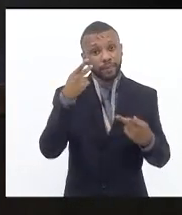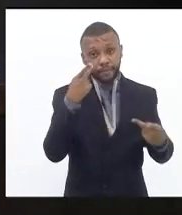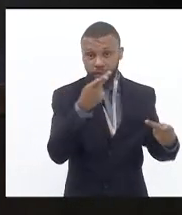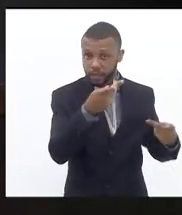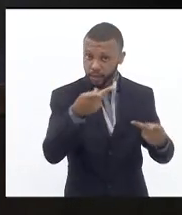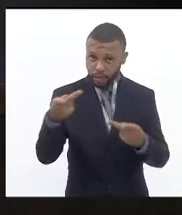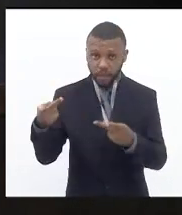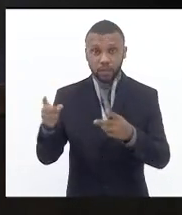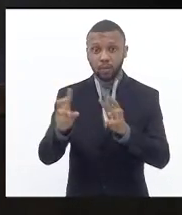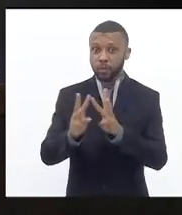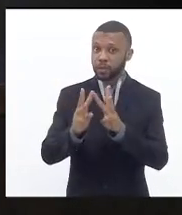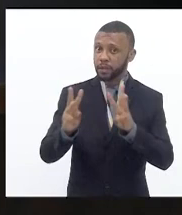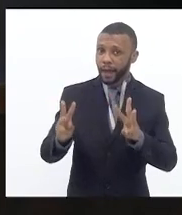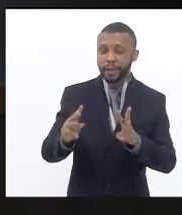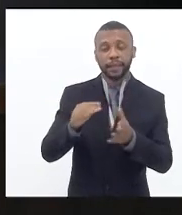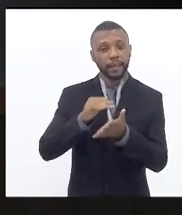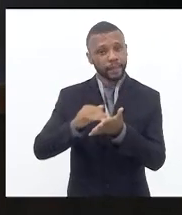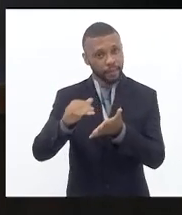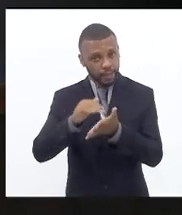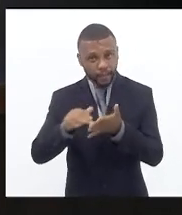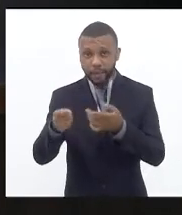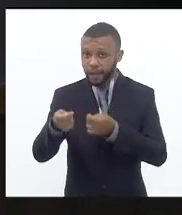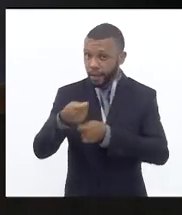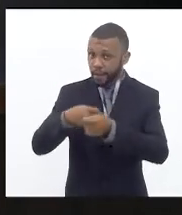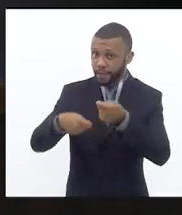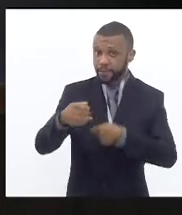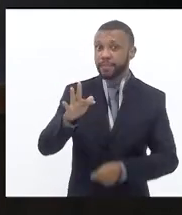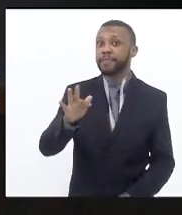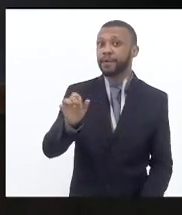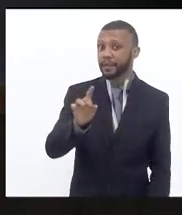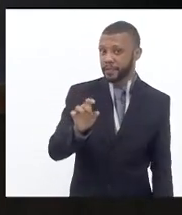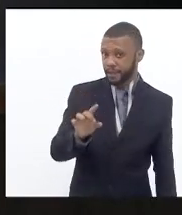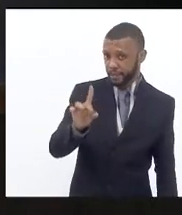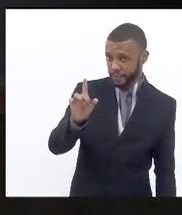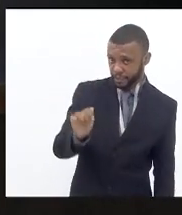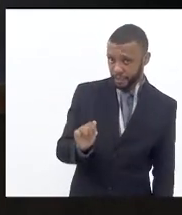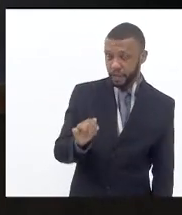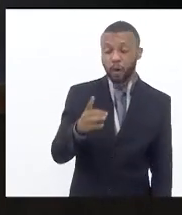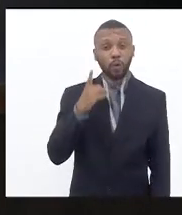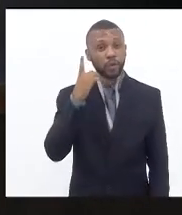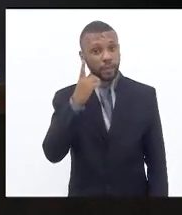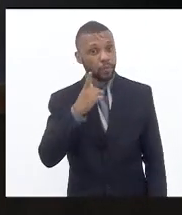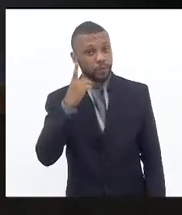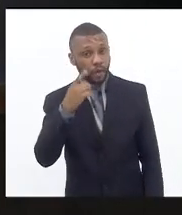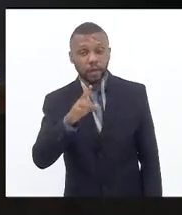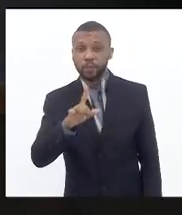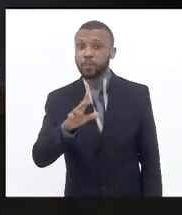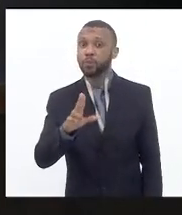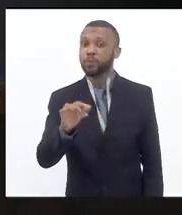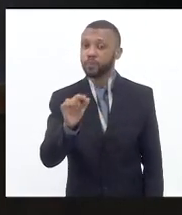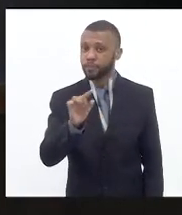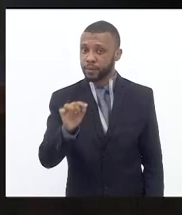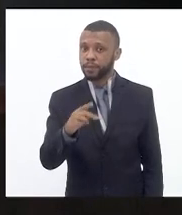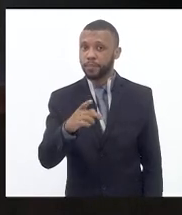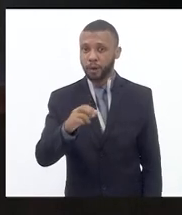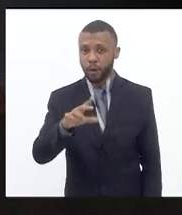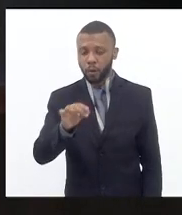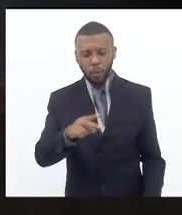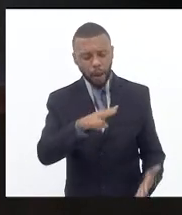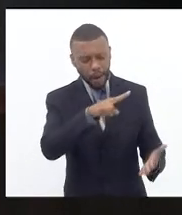fazenda Deputado Luiz Paulo leu todo o nosso diagnóstico o fiscal